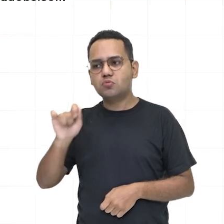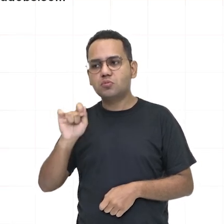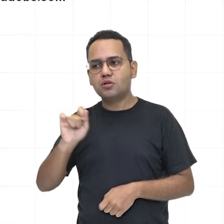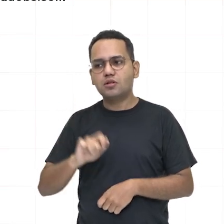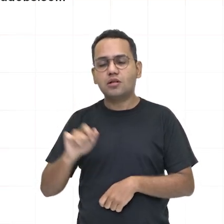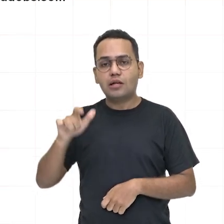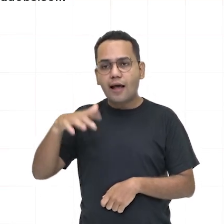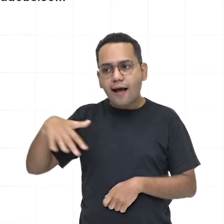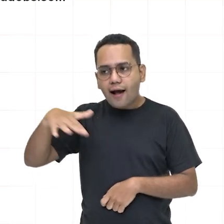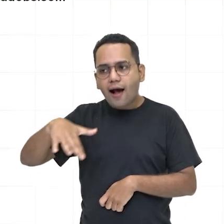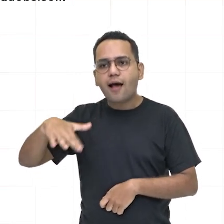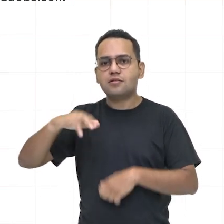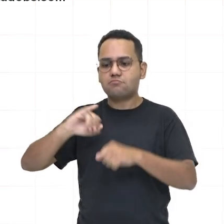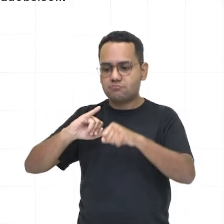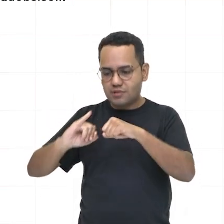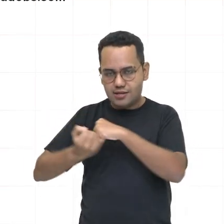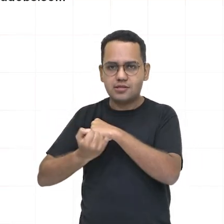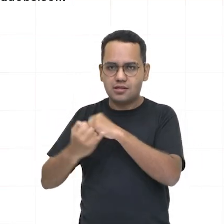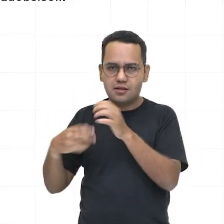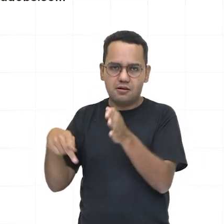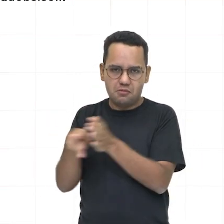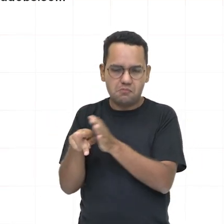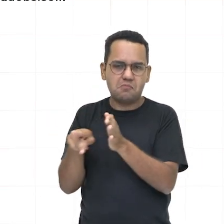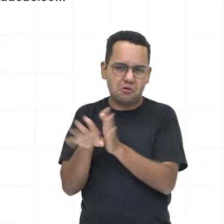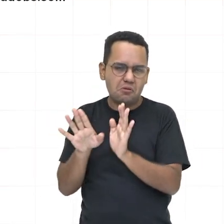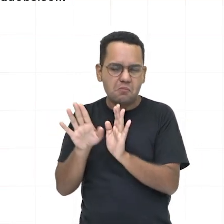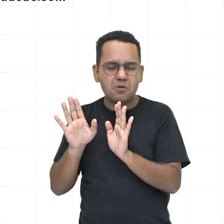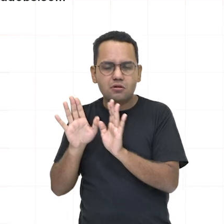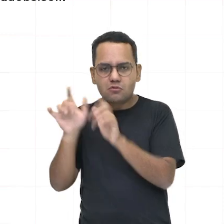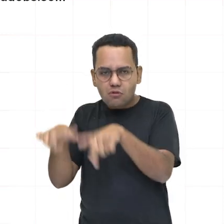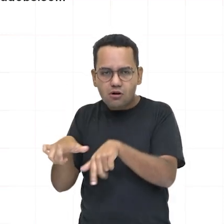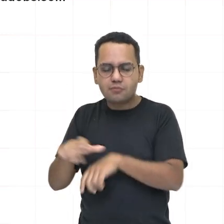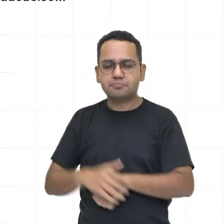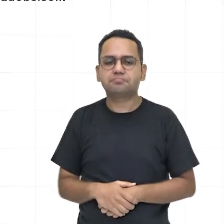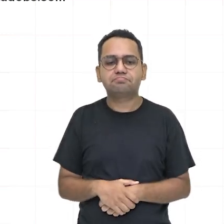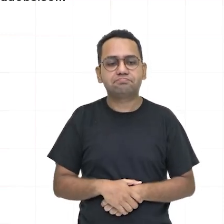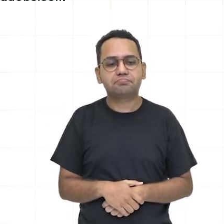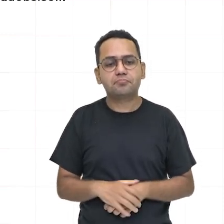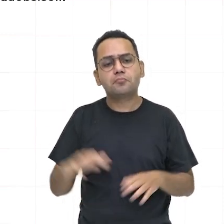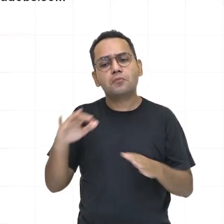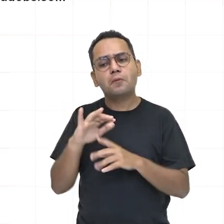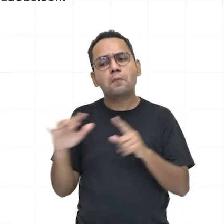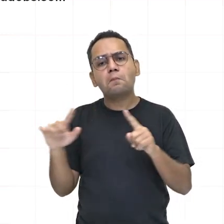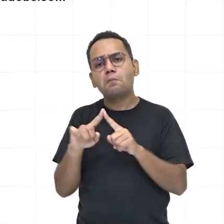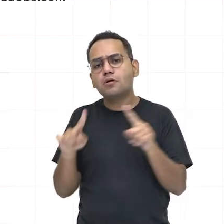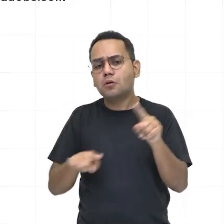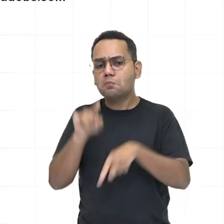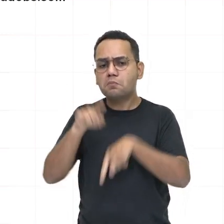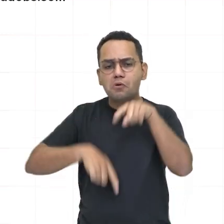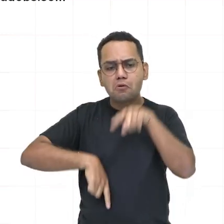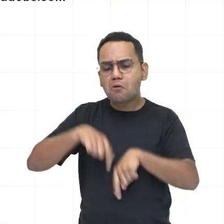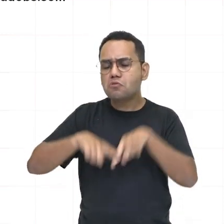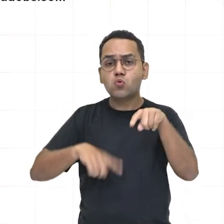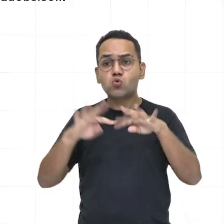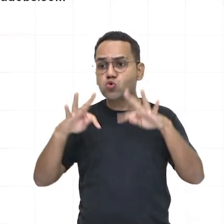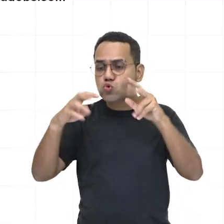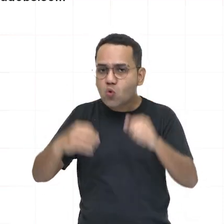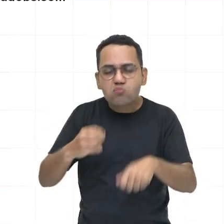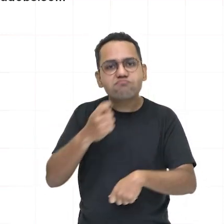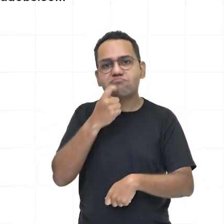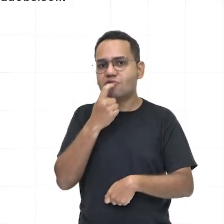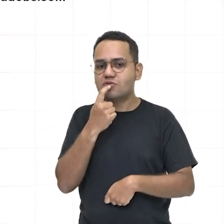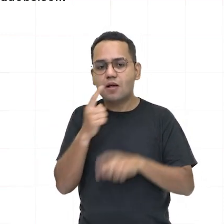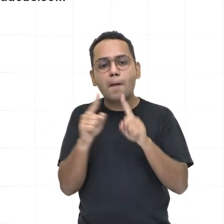Bali, né? Bom, mesmo que os produtos não chegassem a determinadas regiões do globo, a música e o